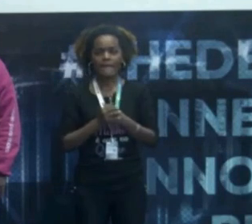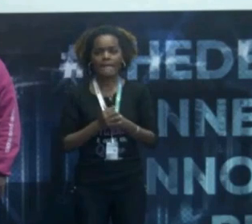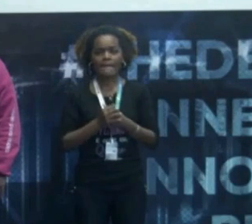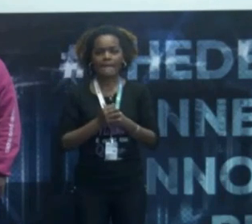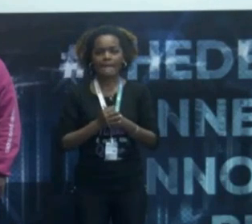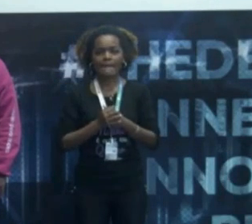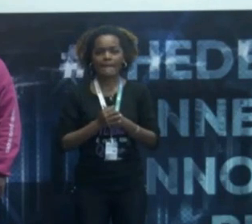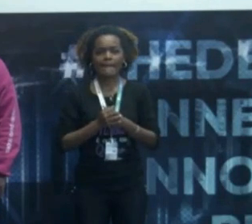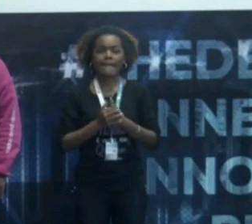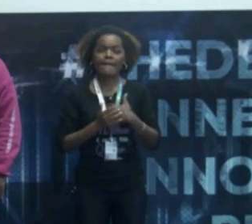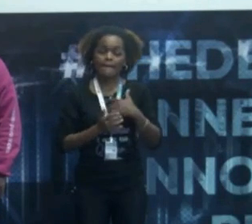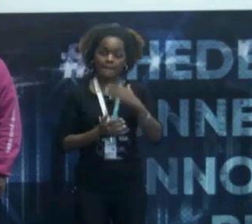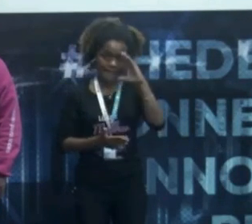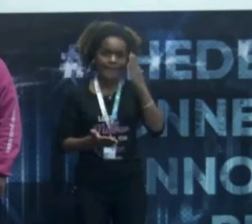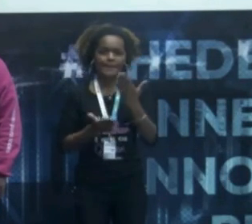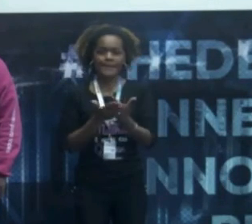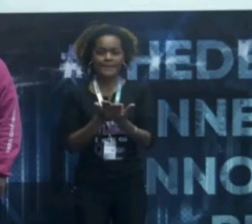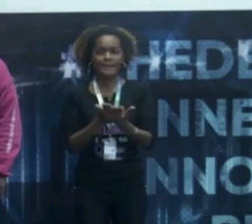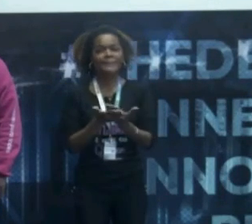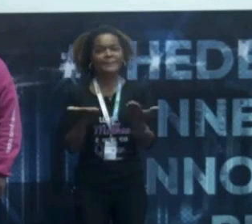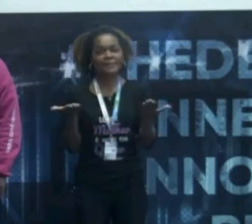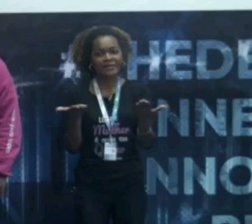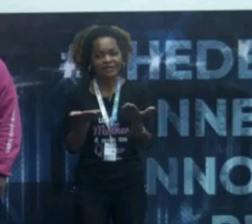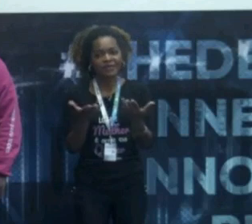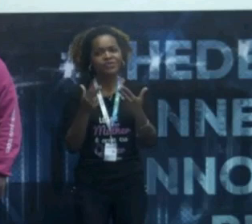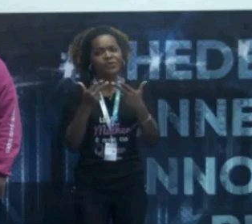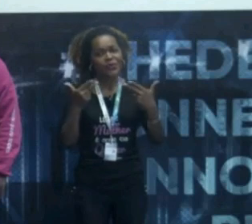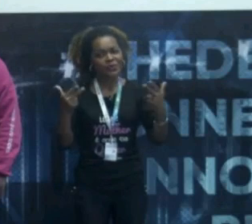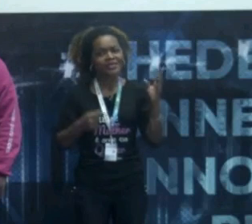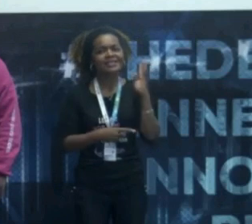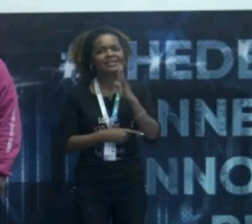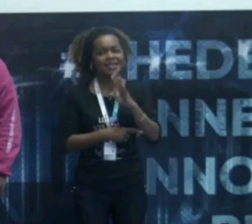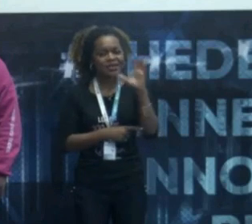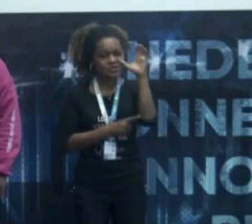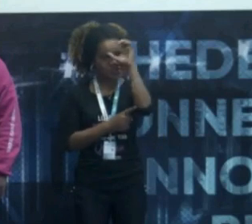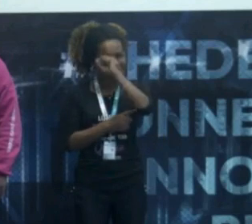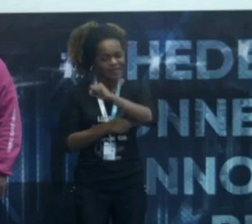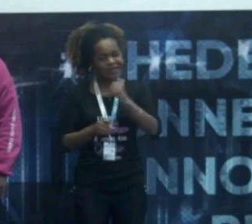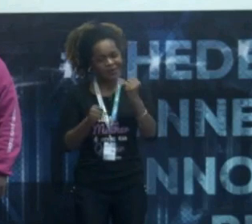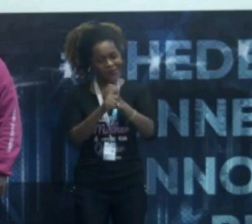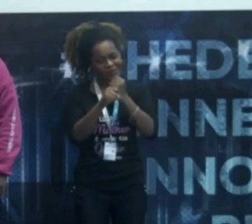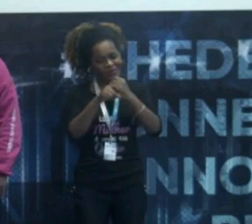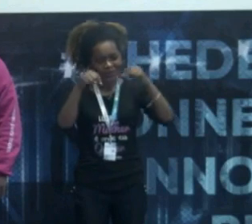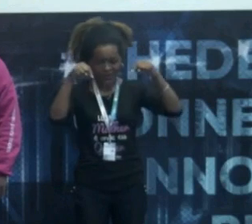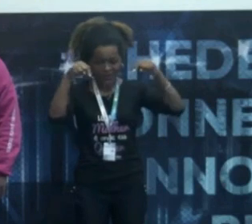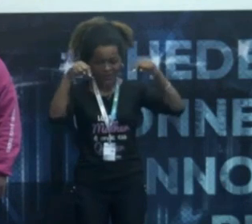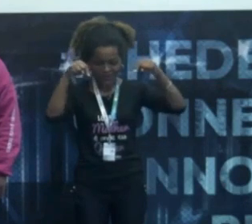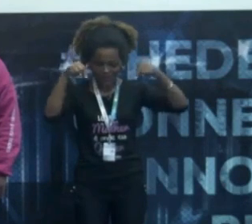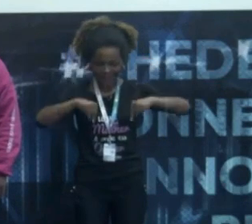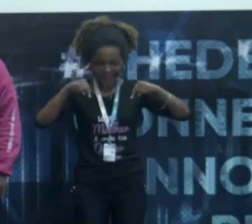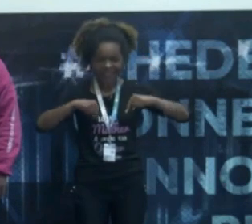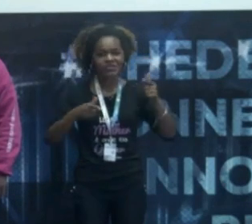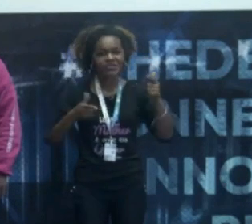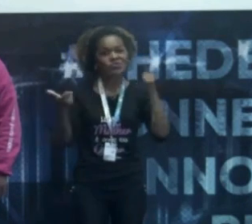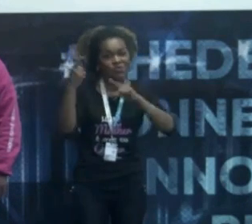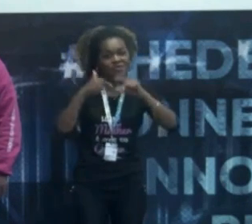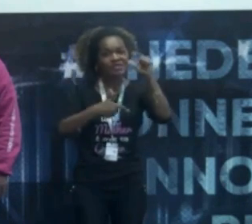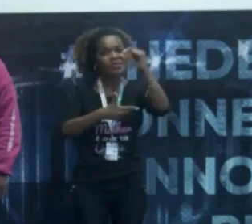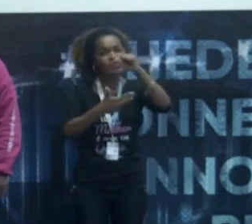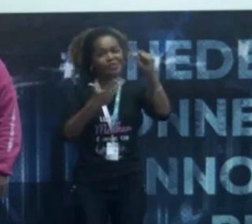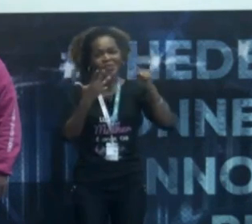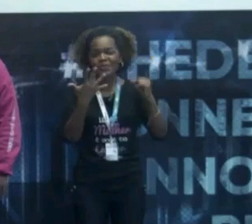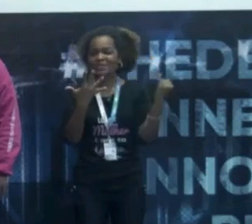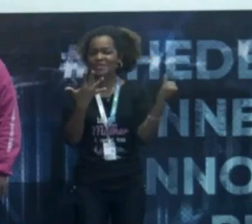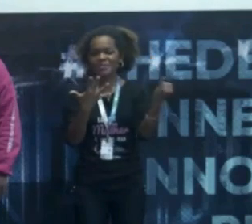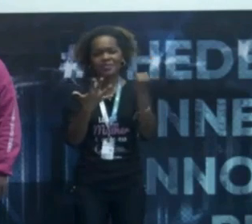acredito que a gente sai com muita coisa legal, né, construída aqui. Enfim, a gente conseguiu refletir sobre pontos bem essenciais. Assim, não sei se tem